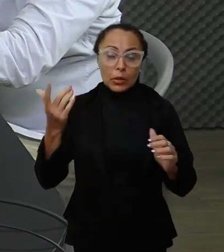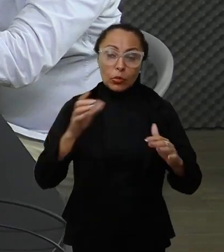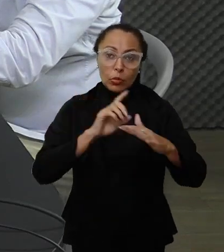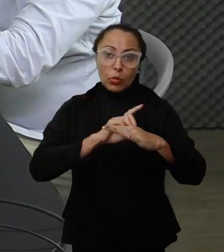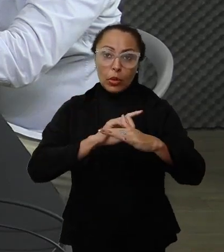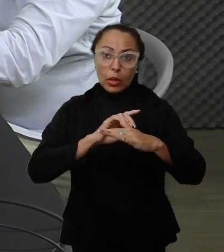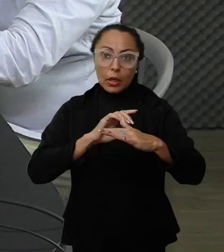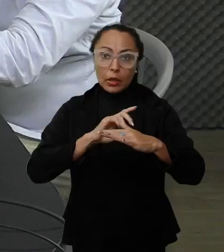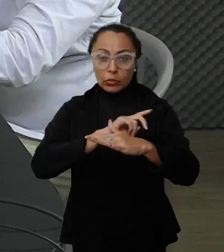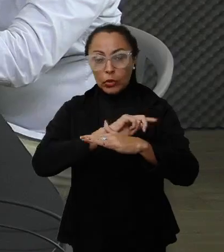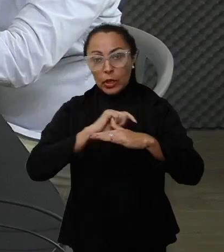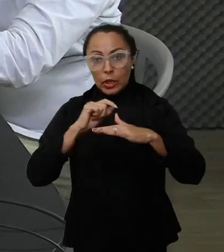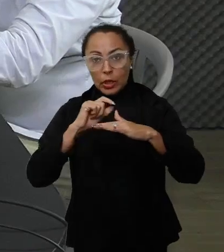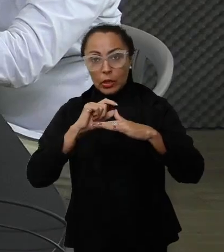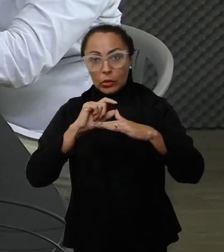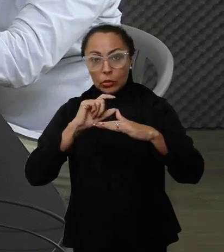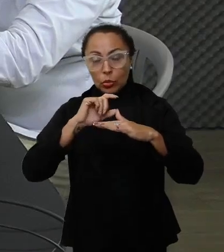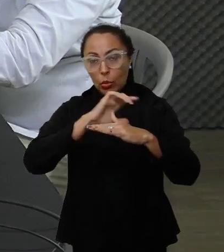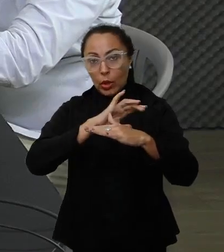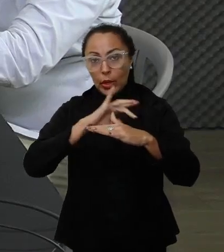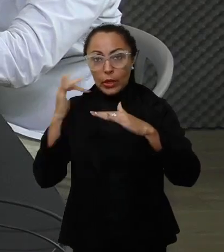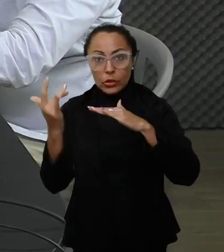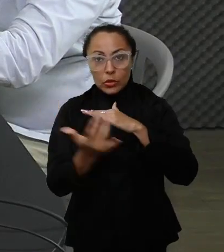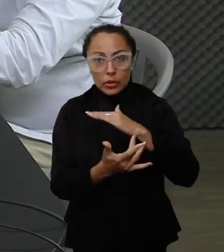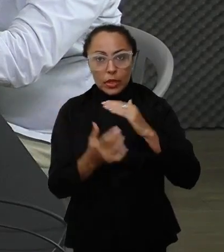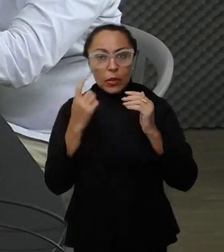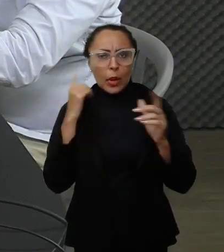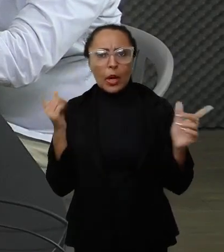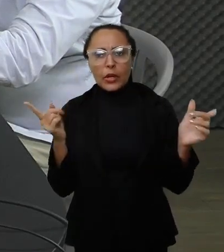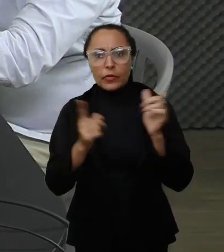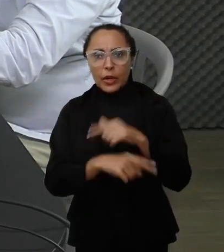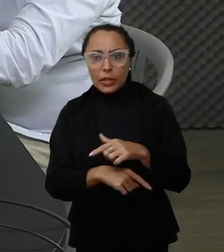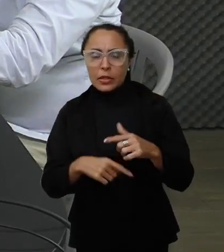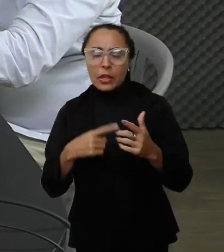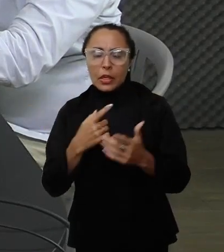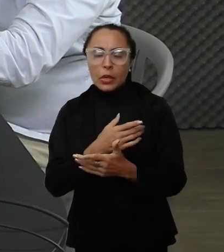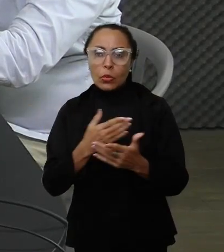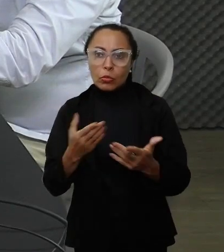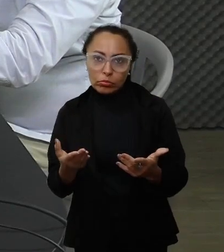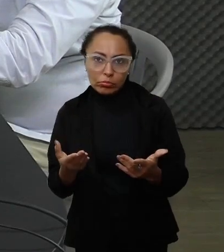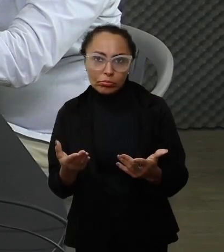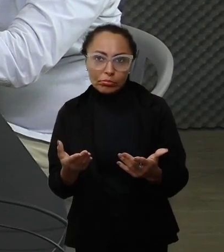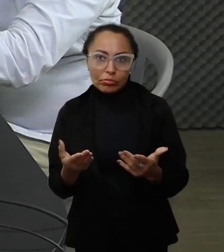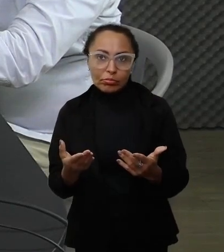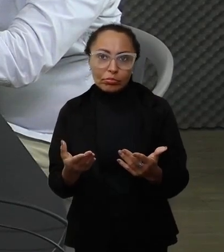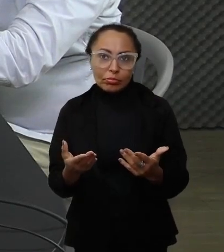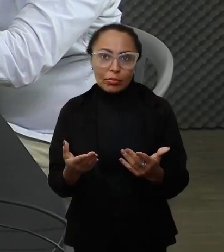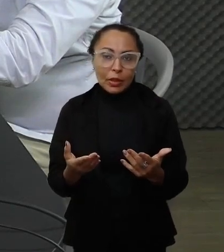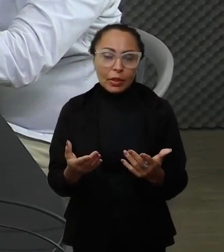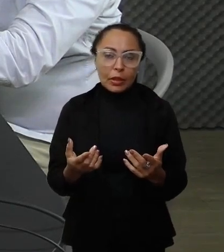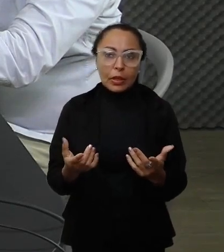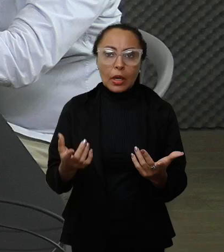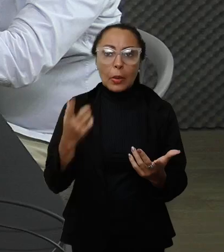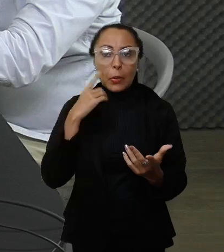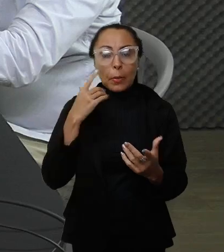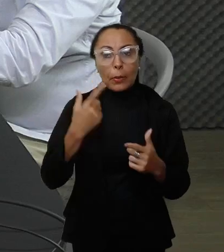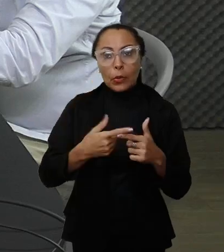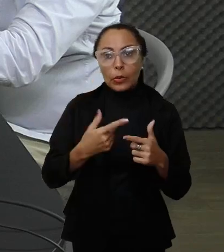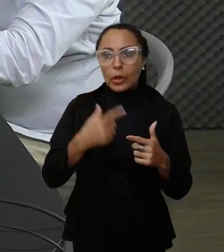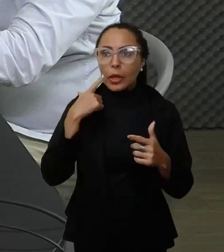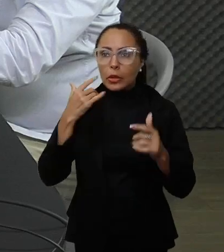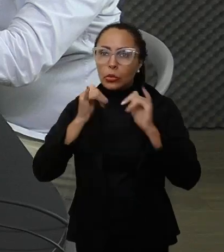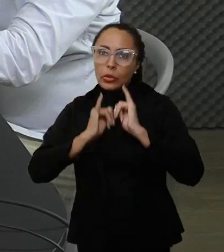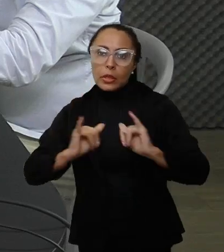virou notícia. Olha a inversão de papéis. Olha a inversão da coisa como está, né? Porque a notícia, ela